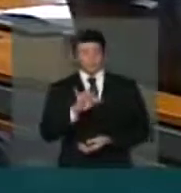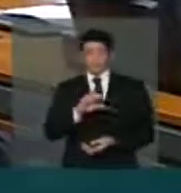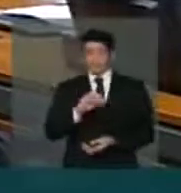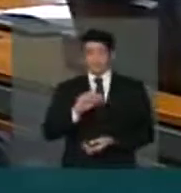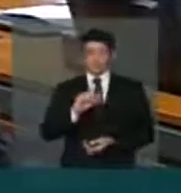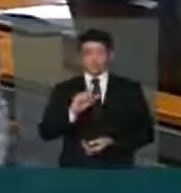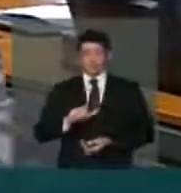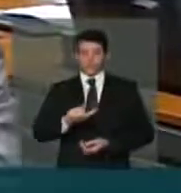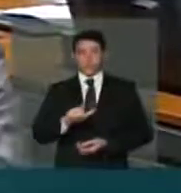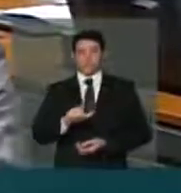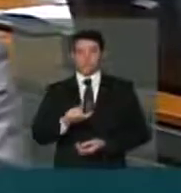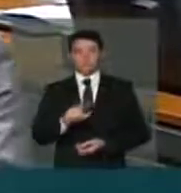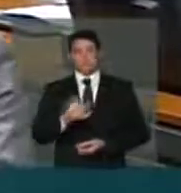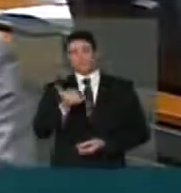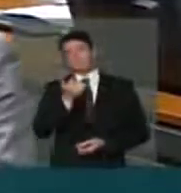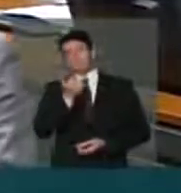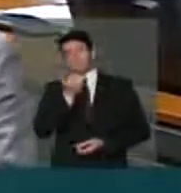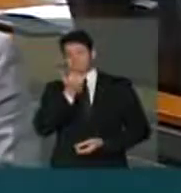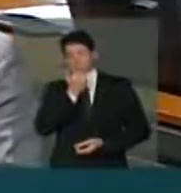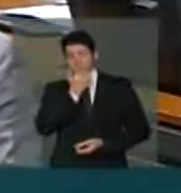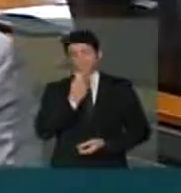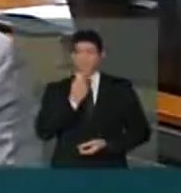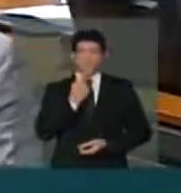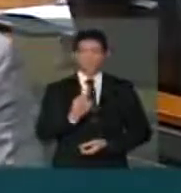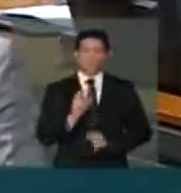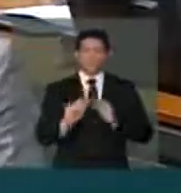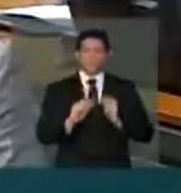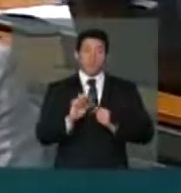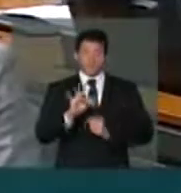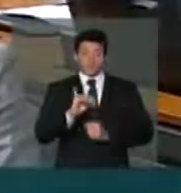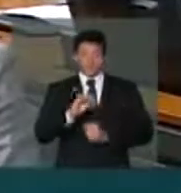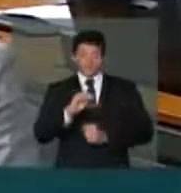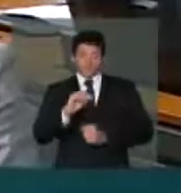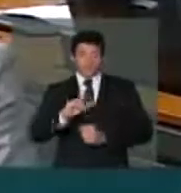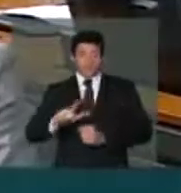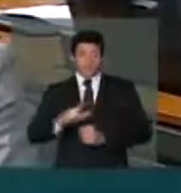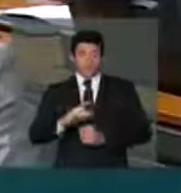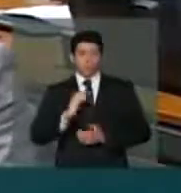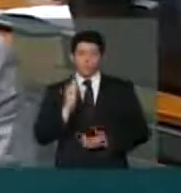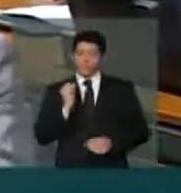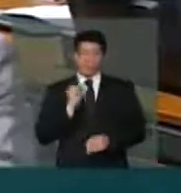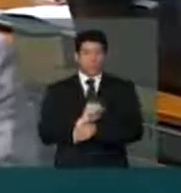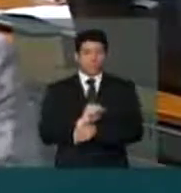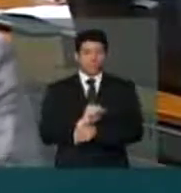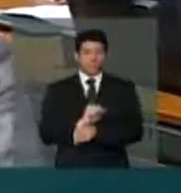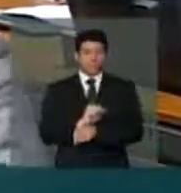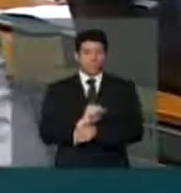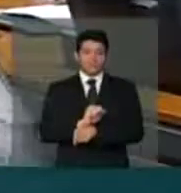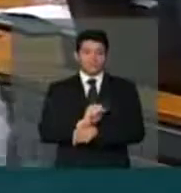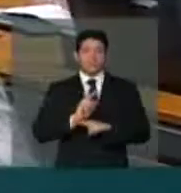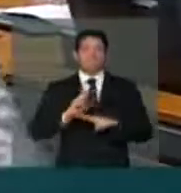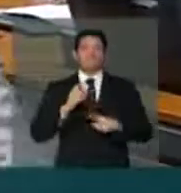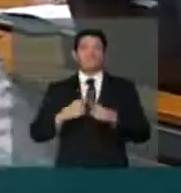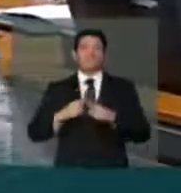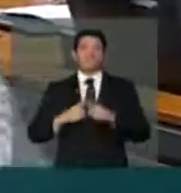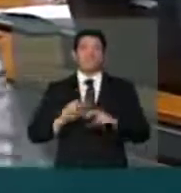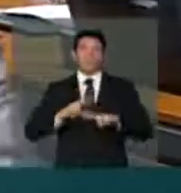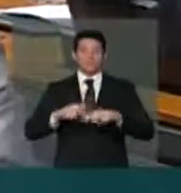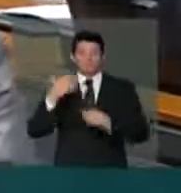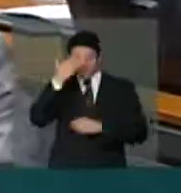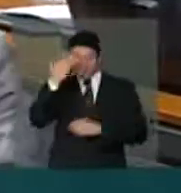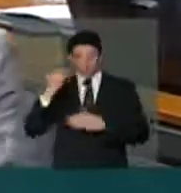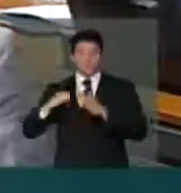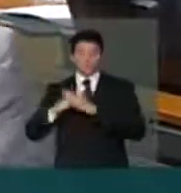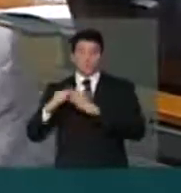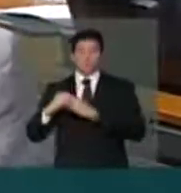caro ministro, eu lamento informar, ela foi totalmente paralisada nos últimos meses. Fornecedores de serviços como